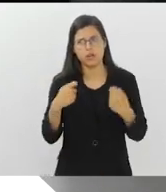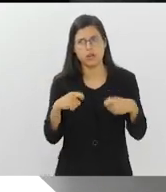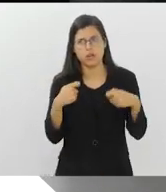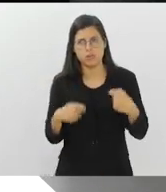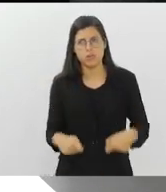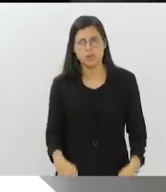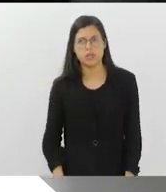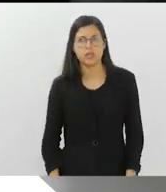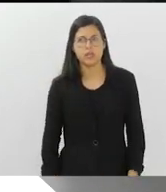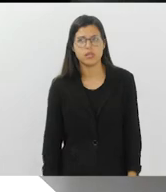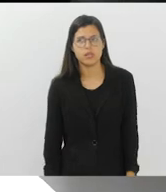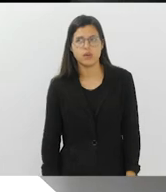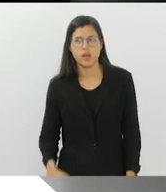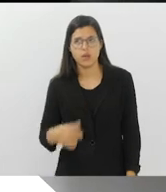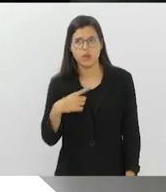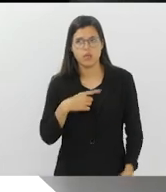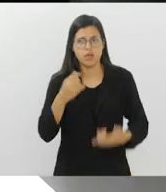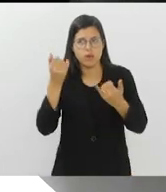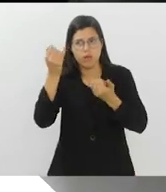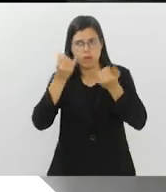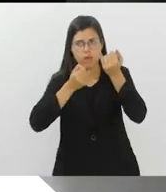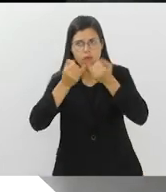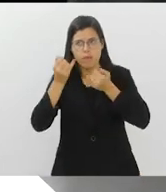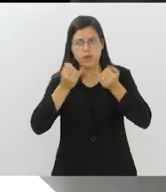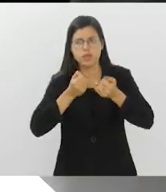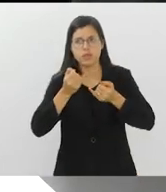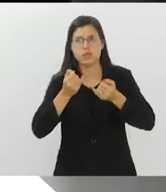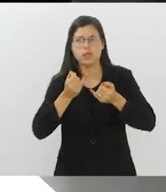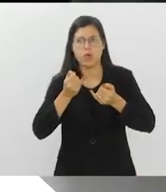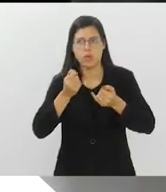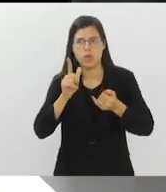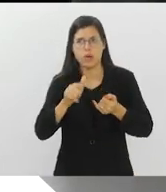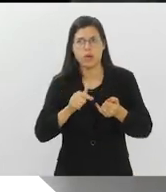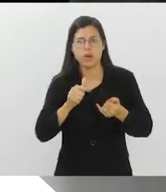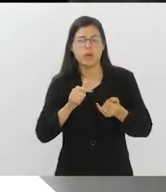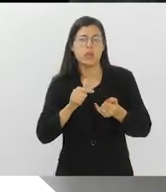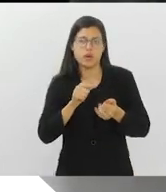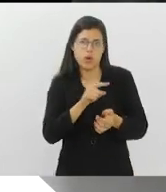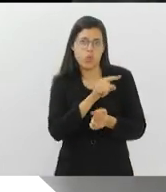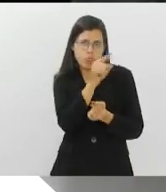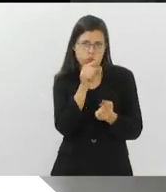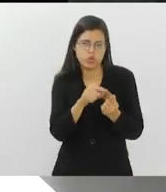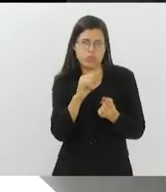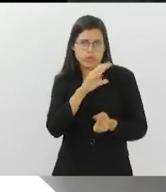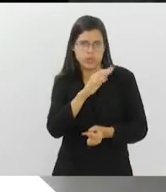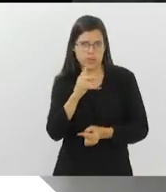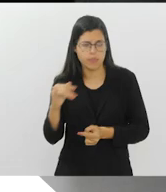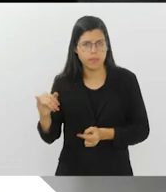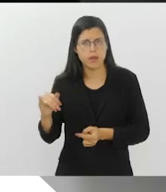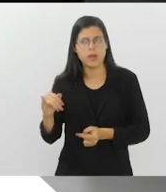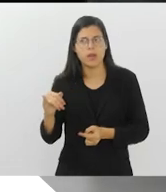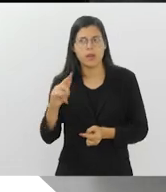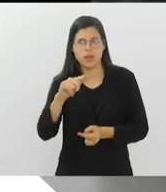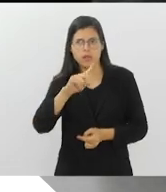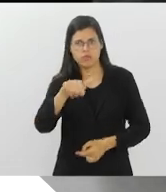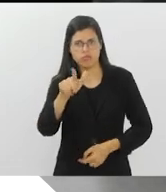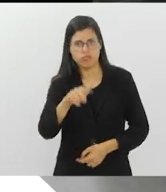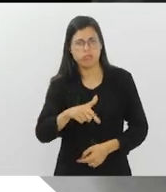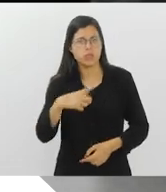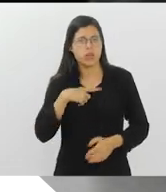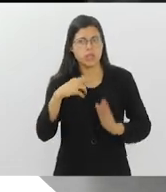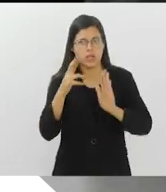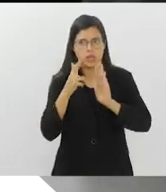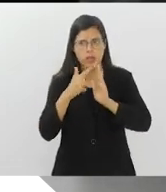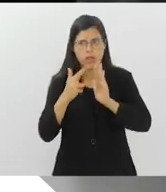trouxe aqui as informações relacionadas à rescisão, que é o objeto dessa CPI. Há regras quando ocorrem essas